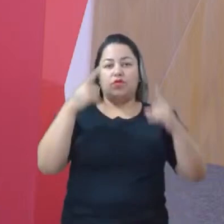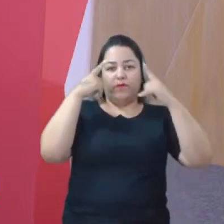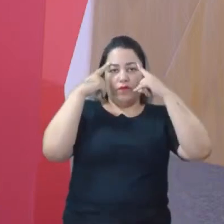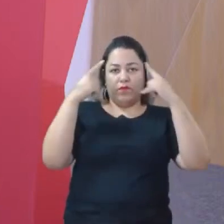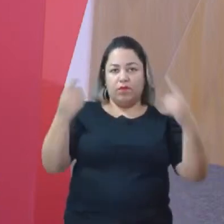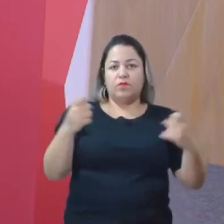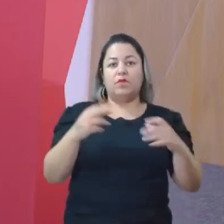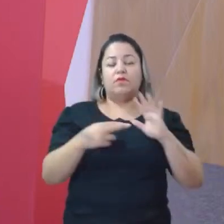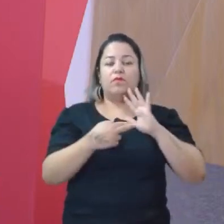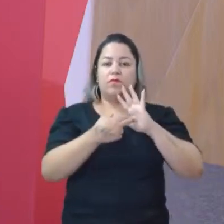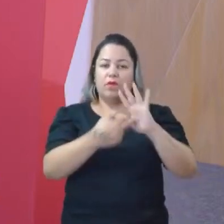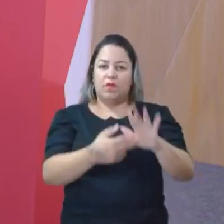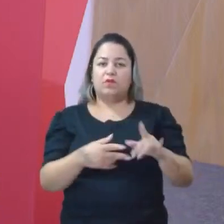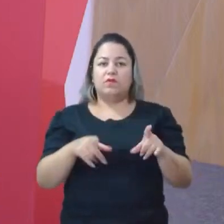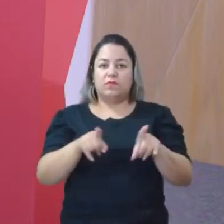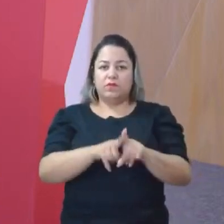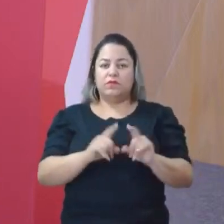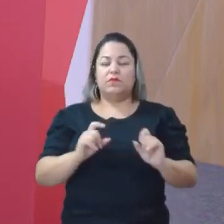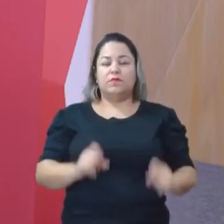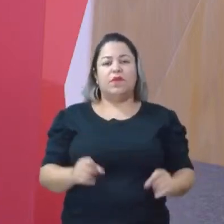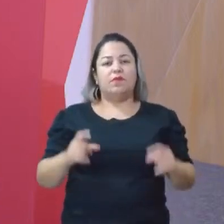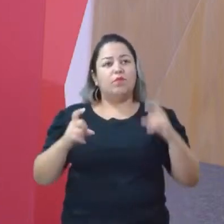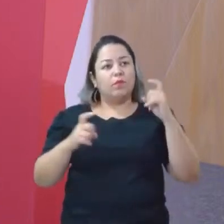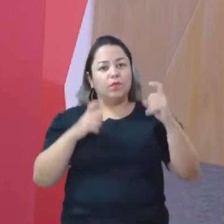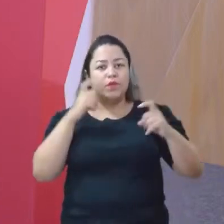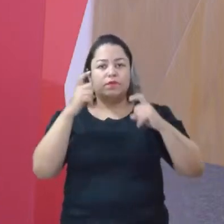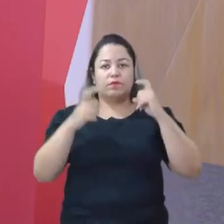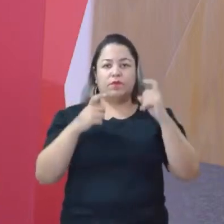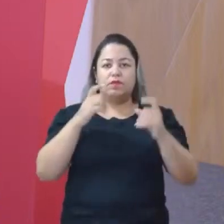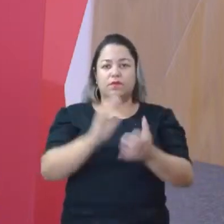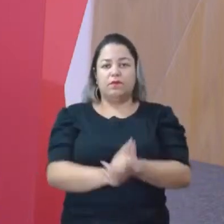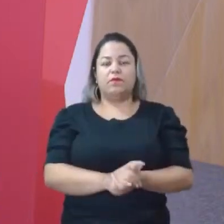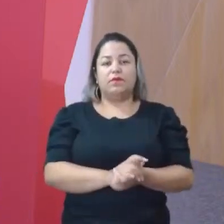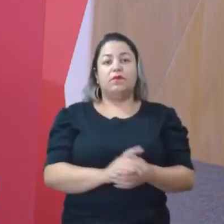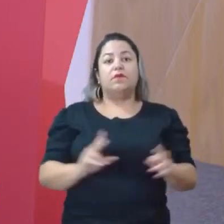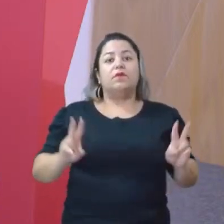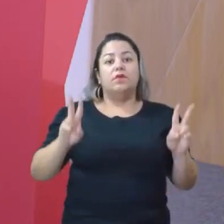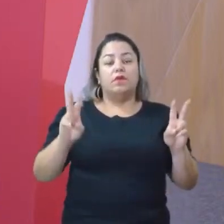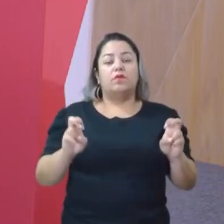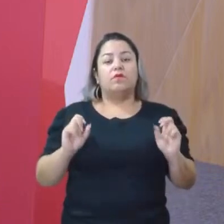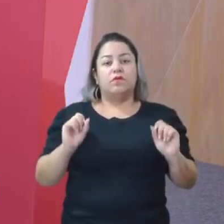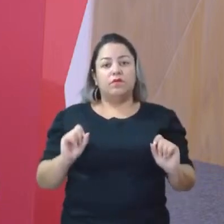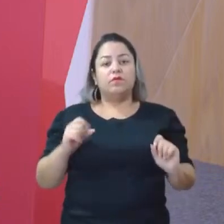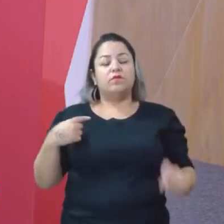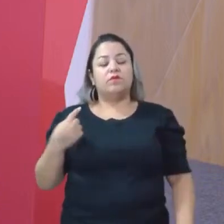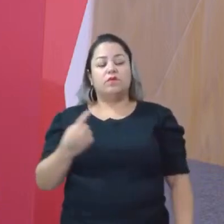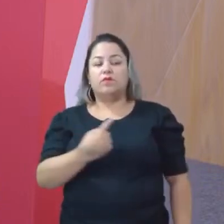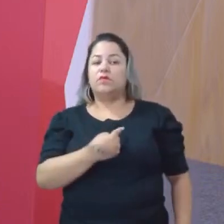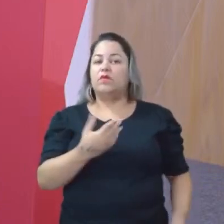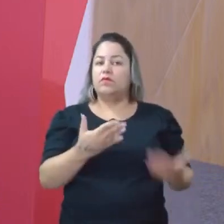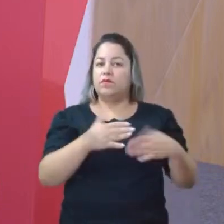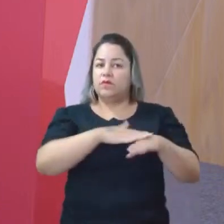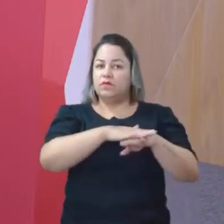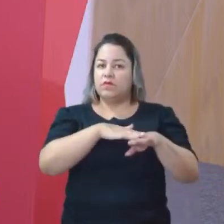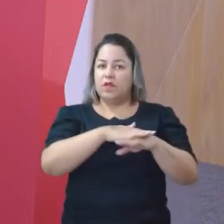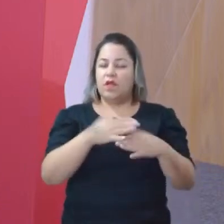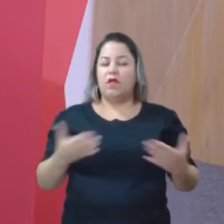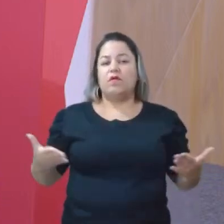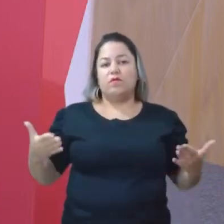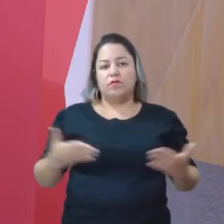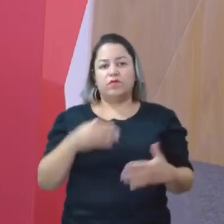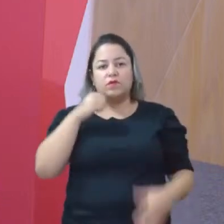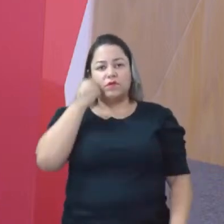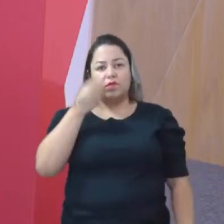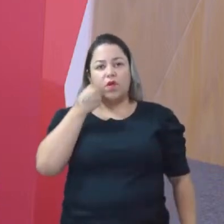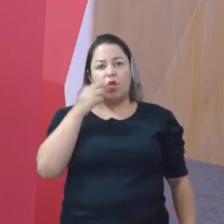o que revela uma situação bastante preocupante. E sobre esse assunto, nós conversamos agora ao vivo com o